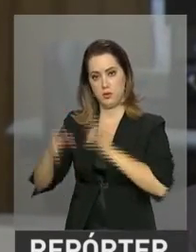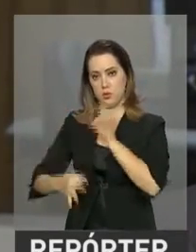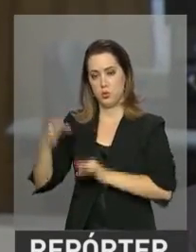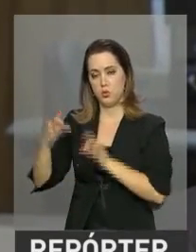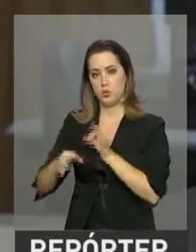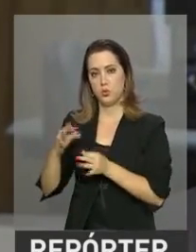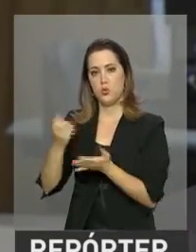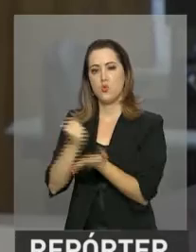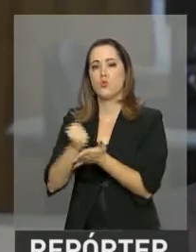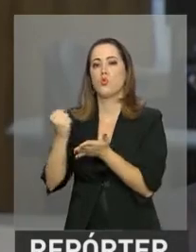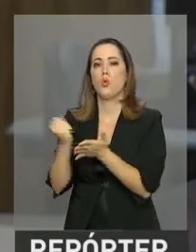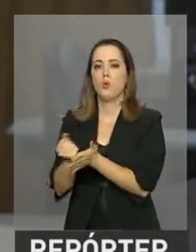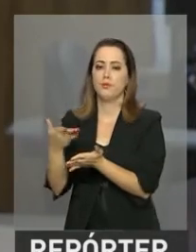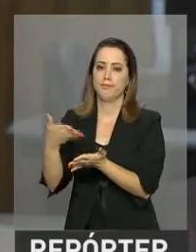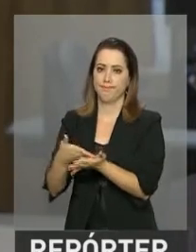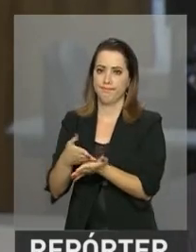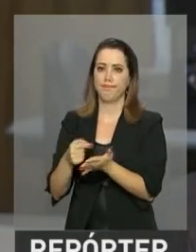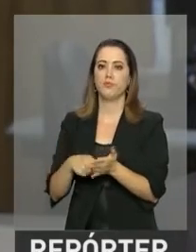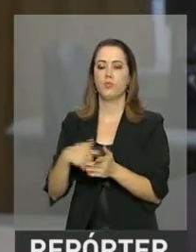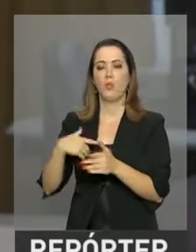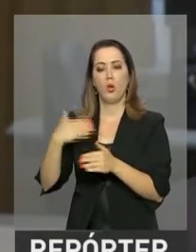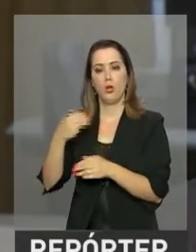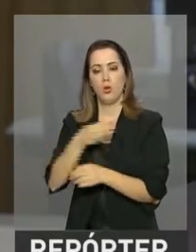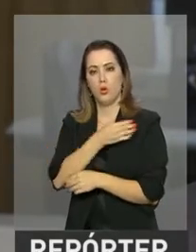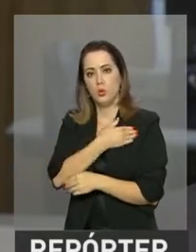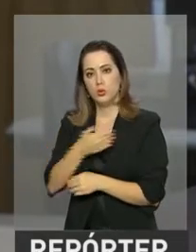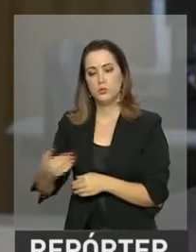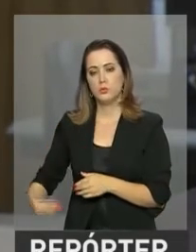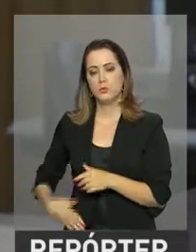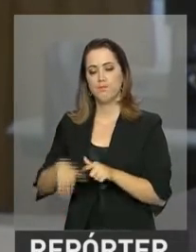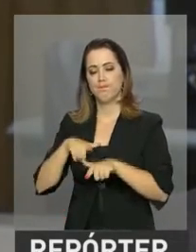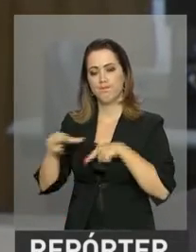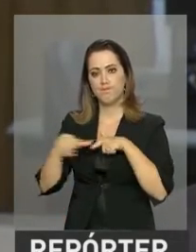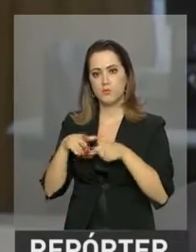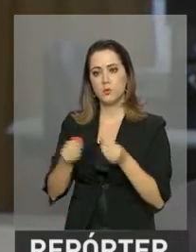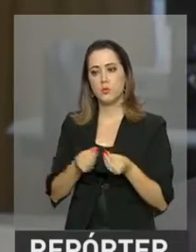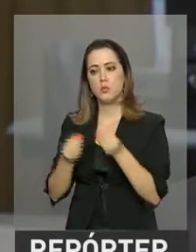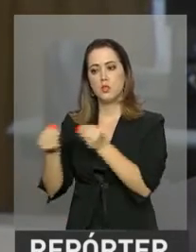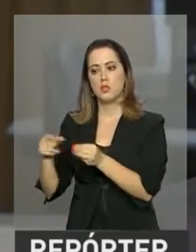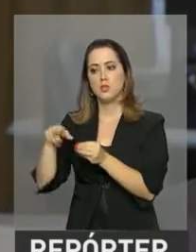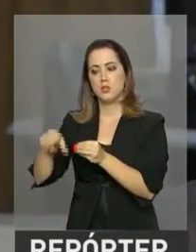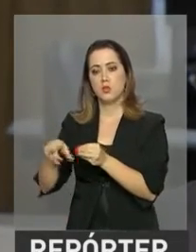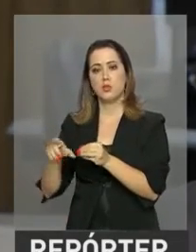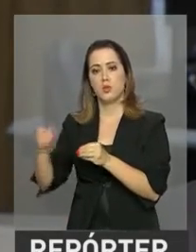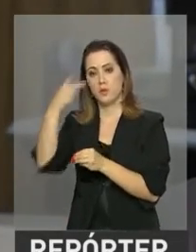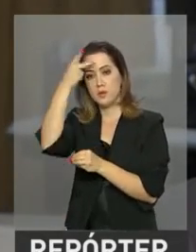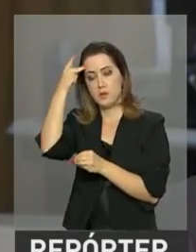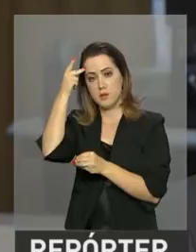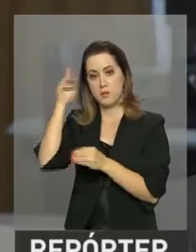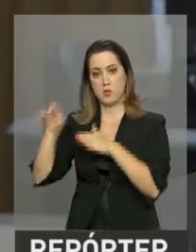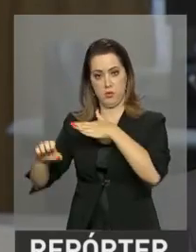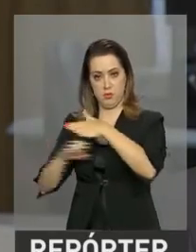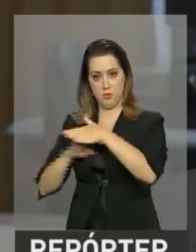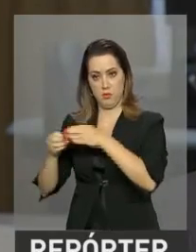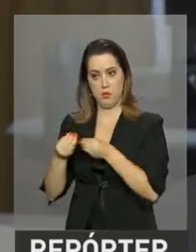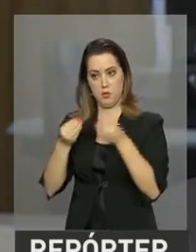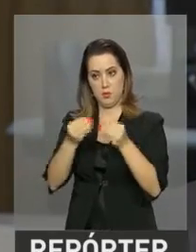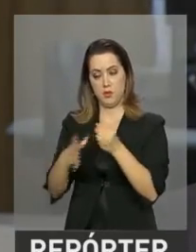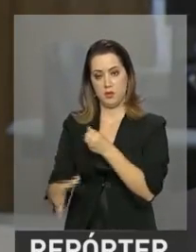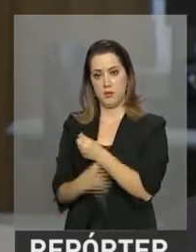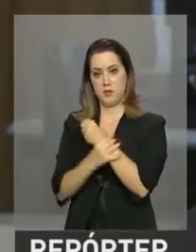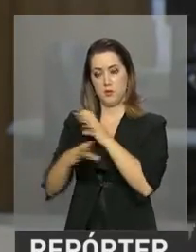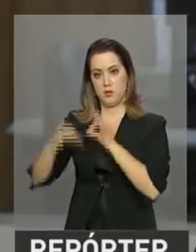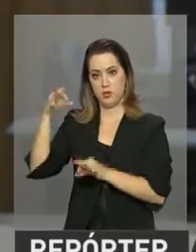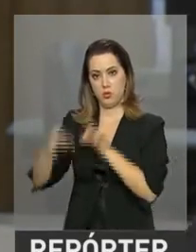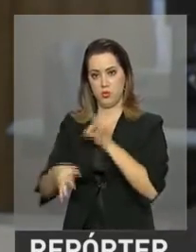nessa sinalização para oferecer segurança jurídica para o investidor e ele possa investir e, por consequência, gerar